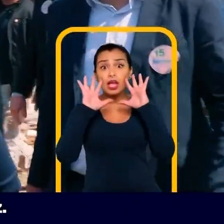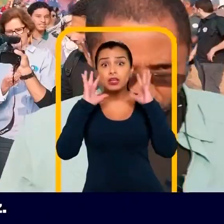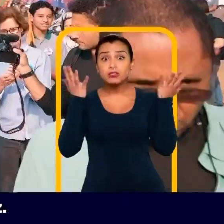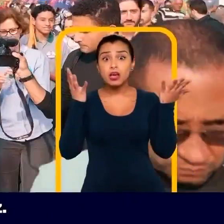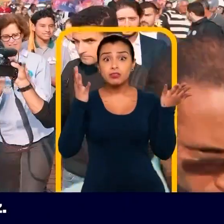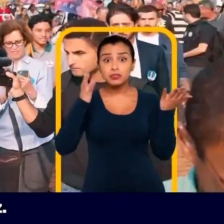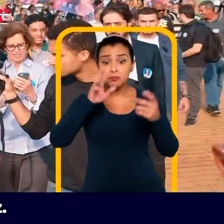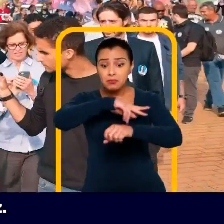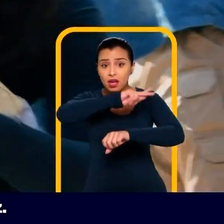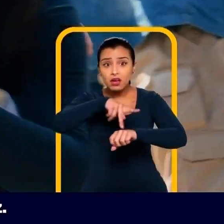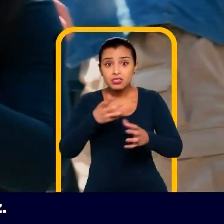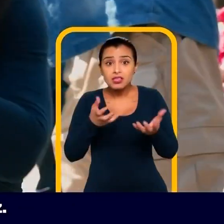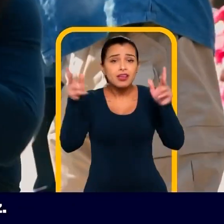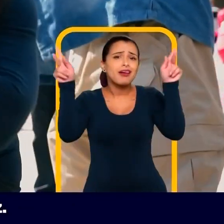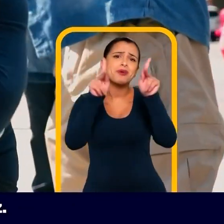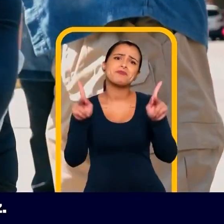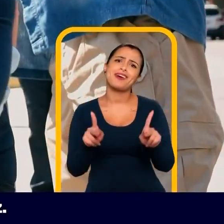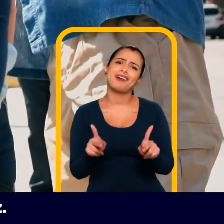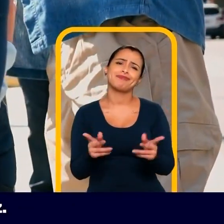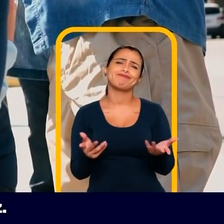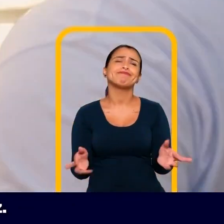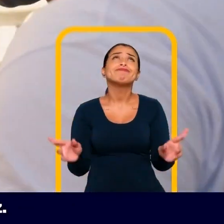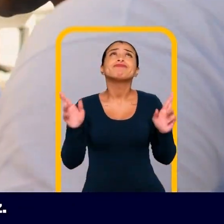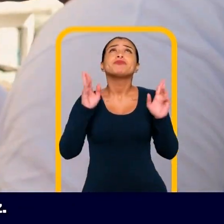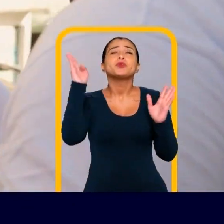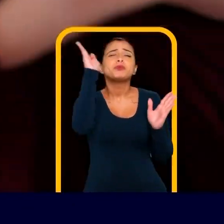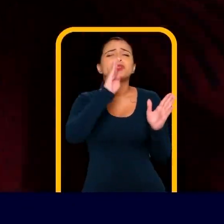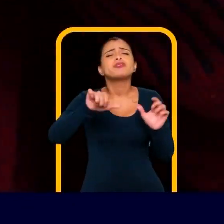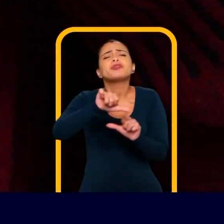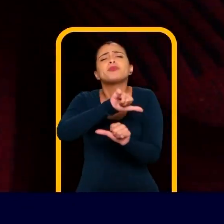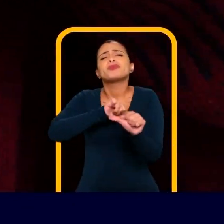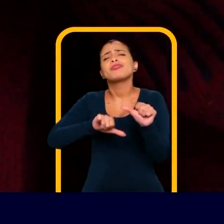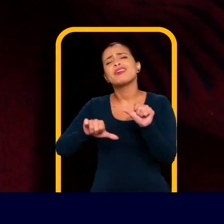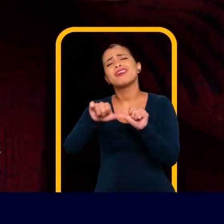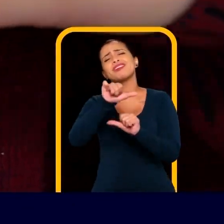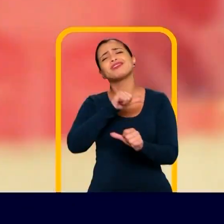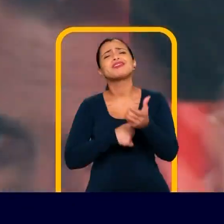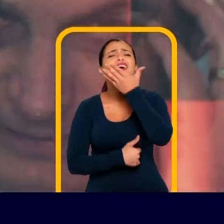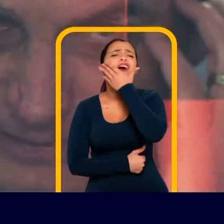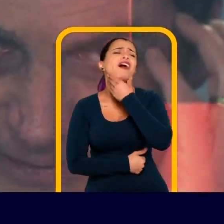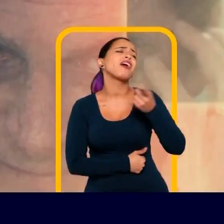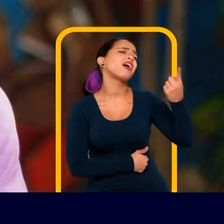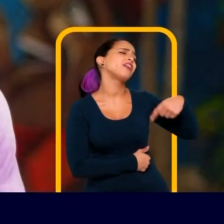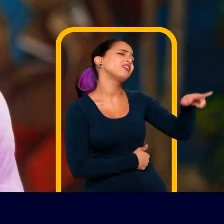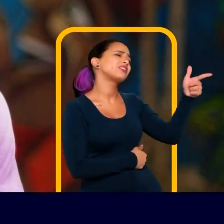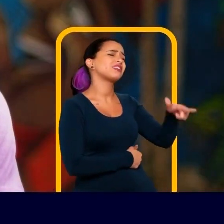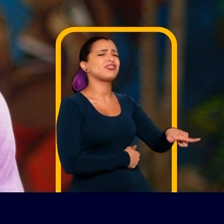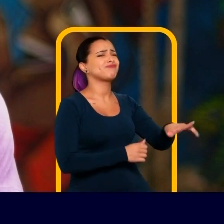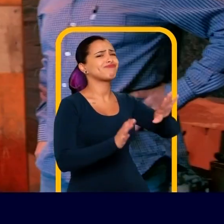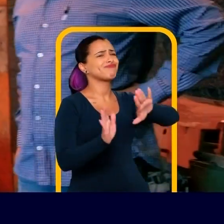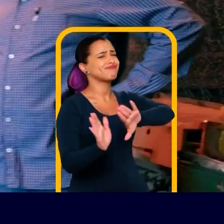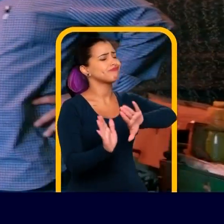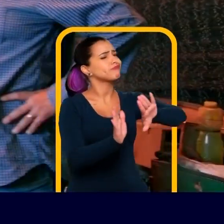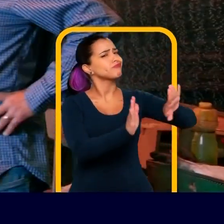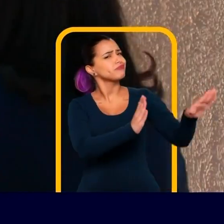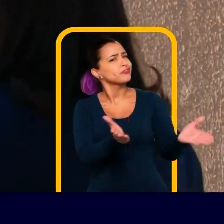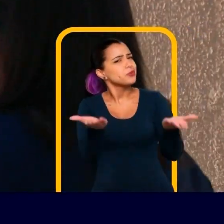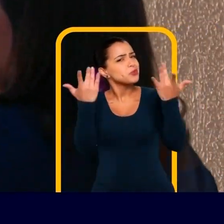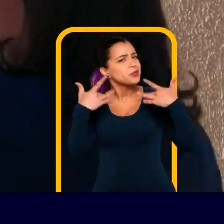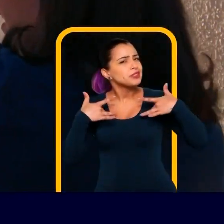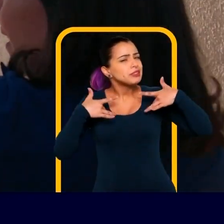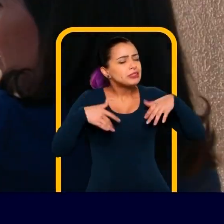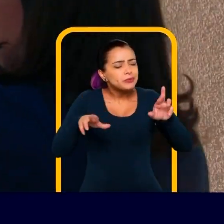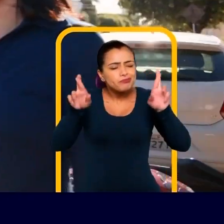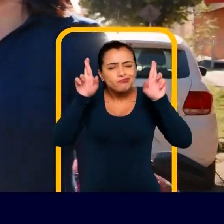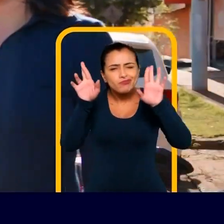Vem resolve essa nação que quer a paz. O Brasil quer mudança, eles não. Vamos